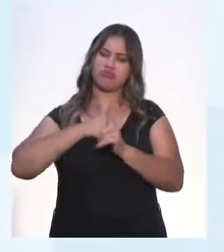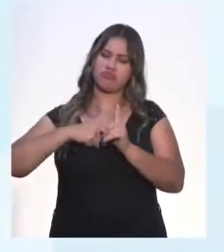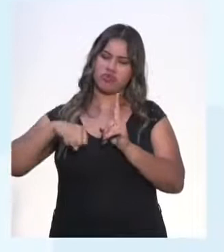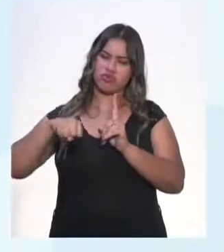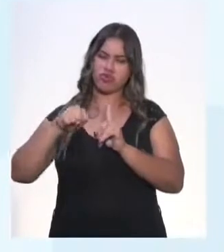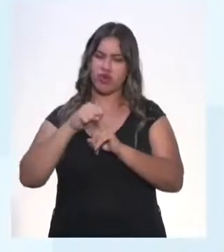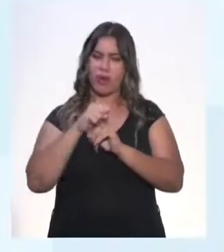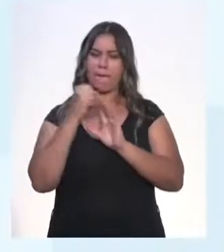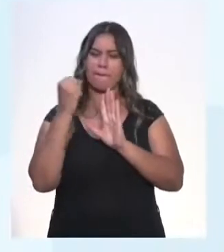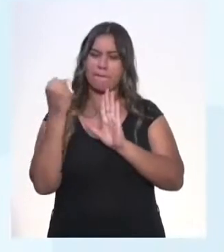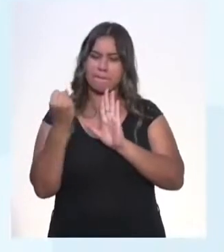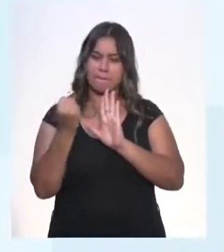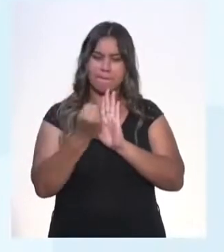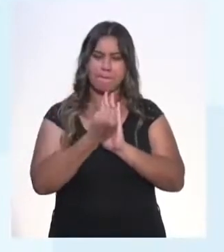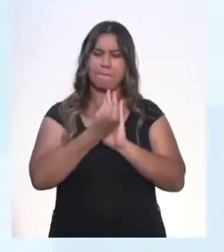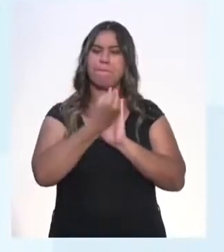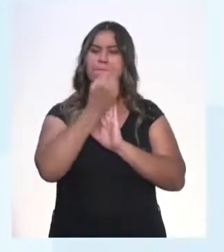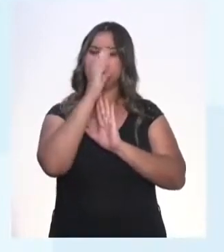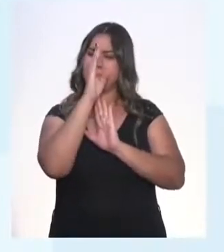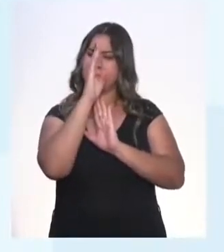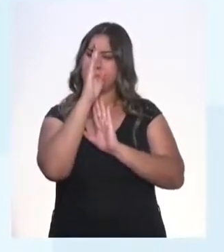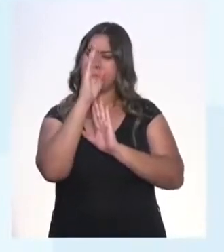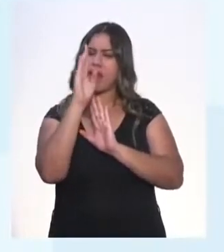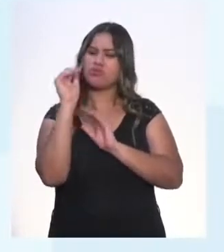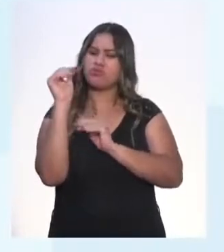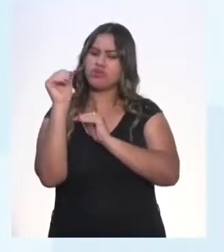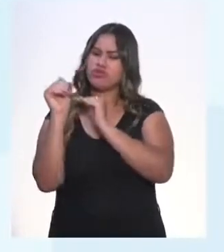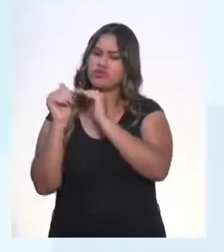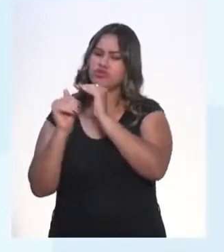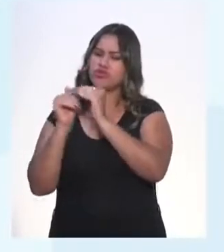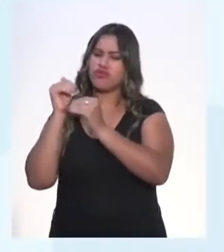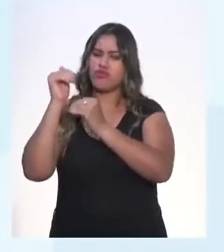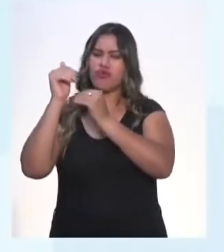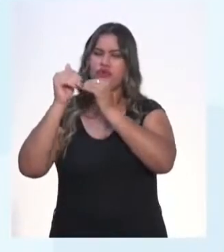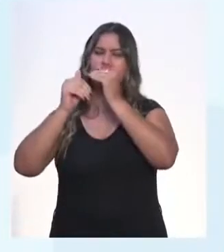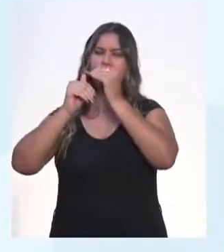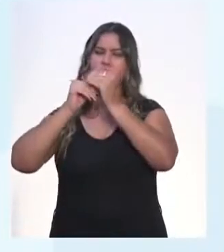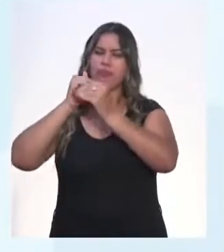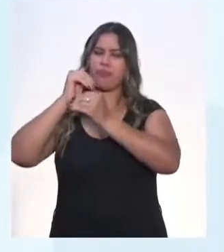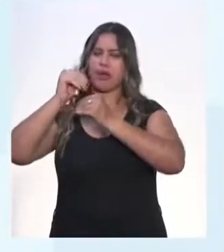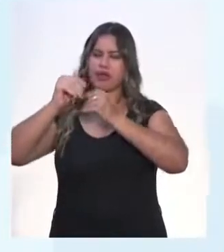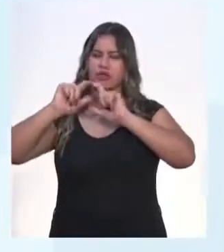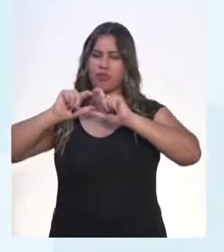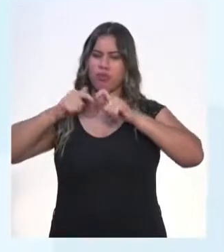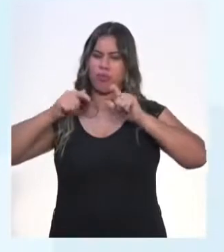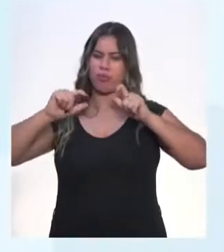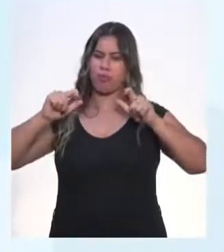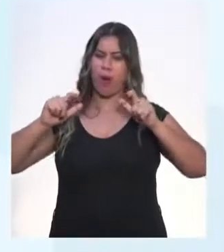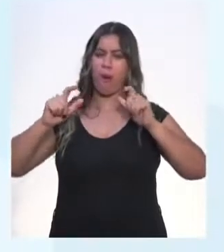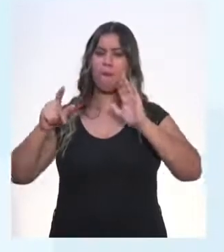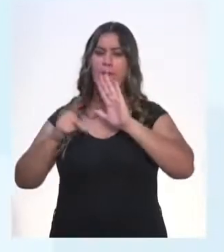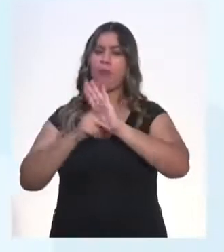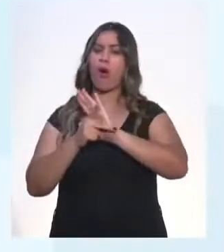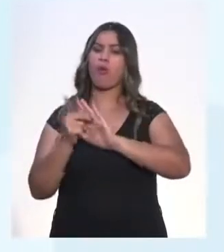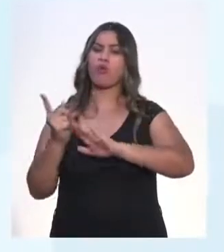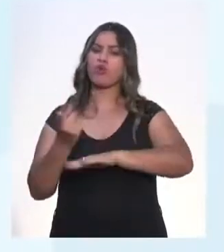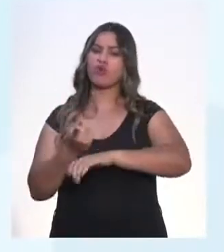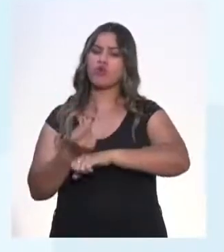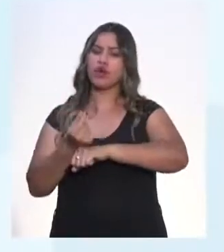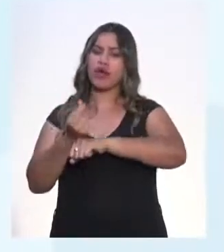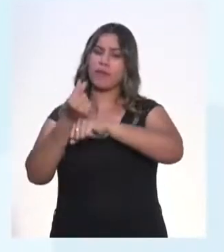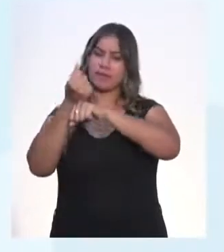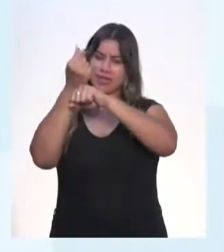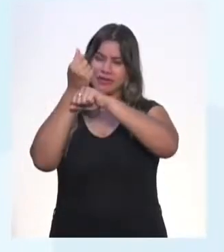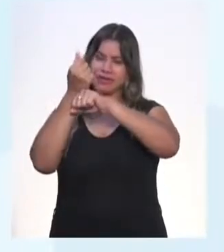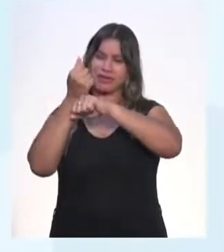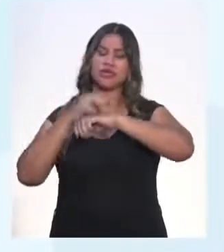sociedades, marcadas aí então pelo desenvolvimento cada vez maior do capitalismo, o surgimento